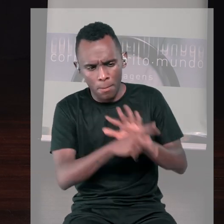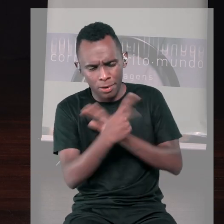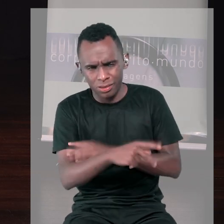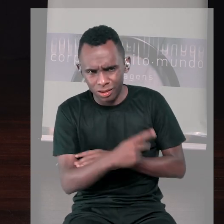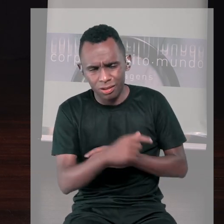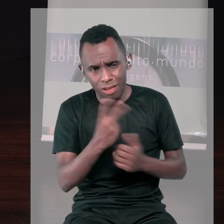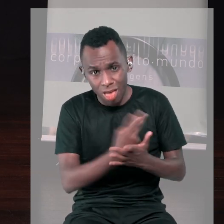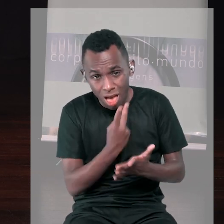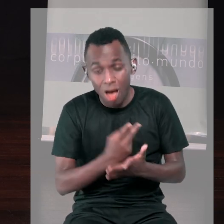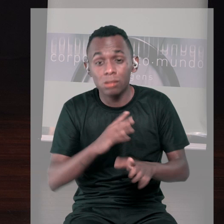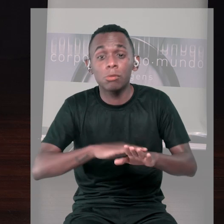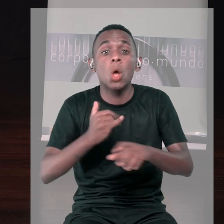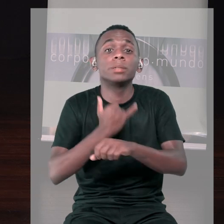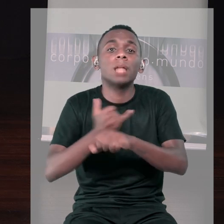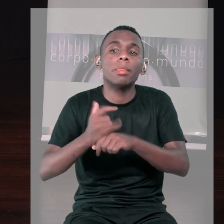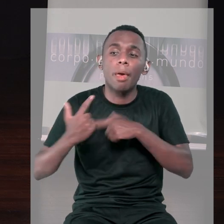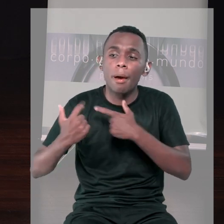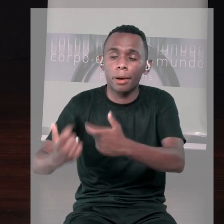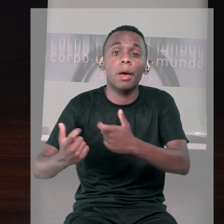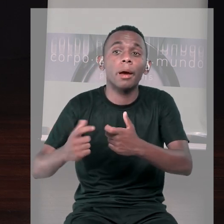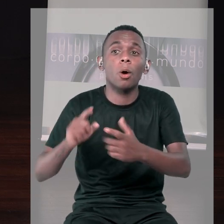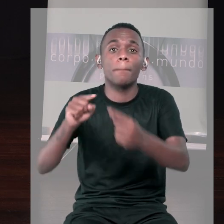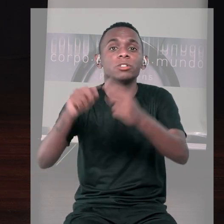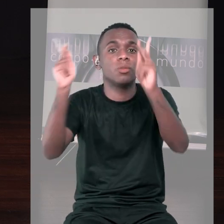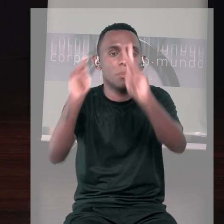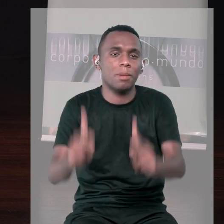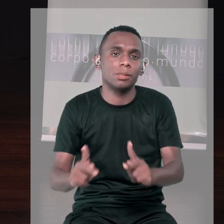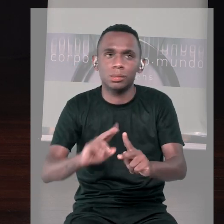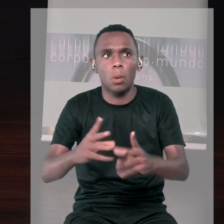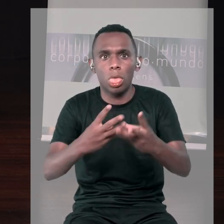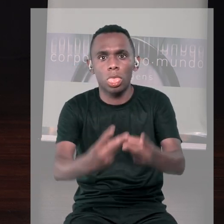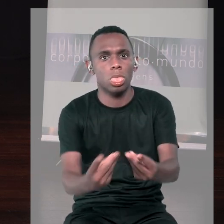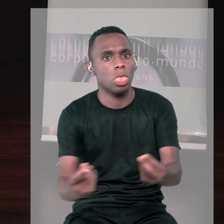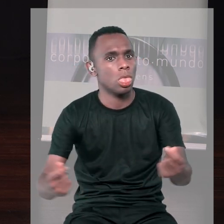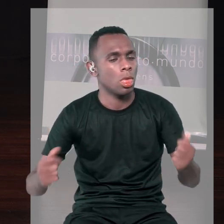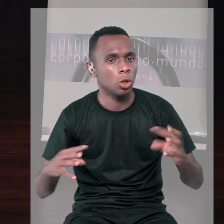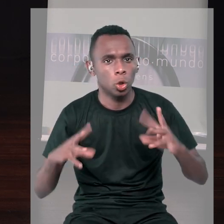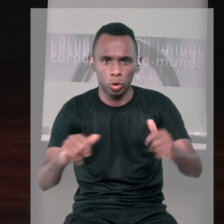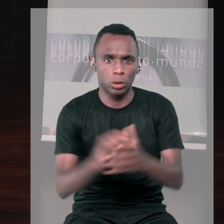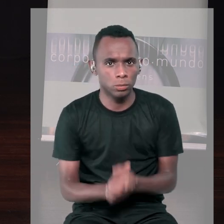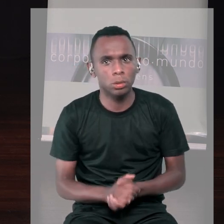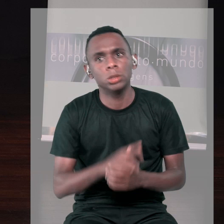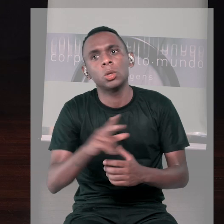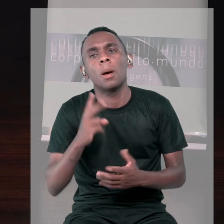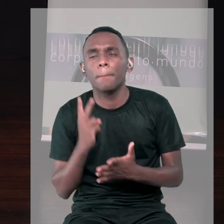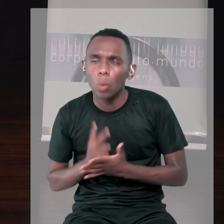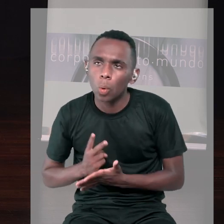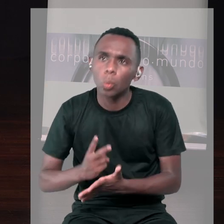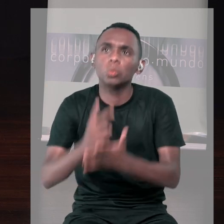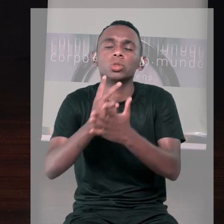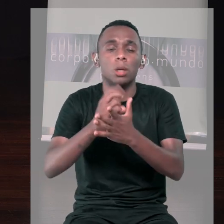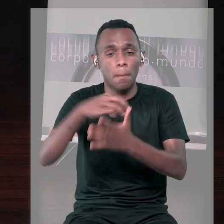vista estratégico, a guerra tende à paz e não à destruição total. Não porque prevalece o elemento